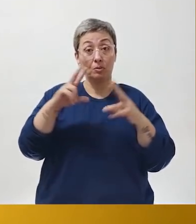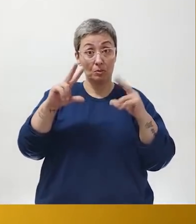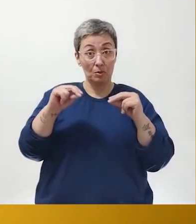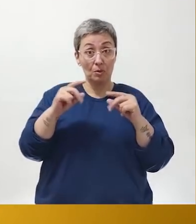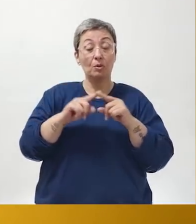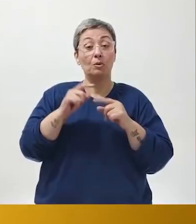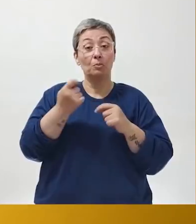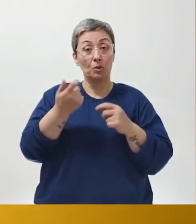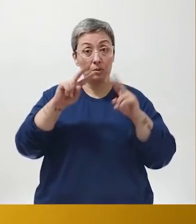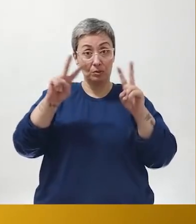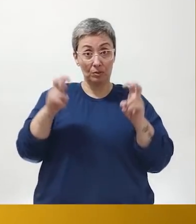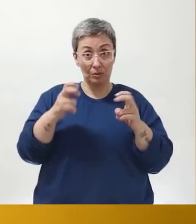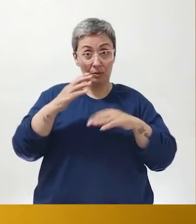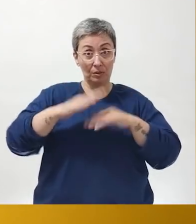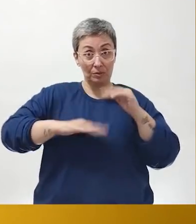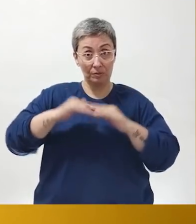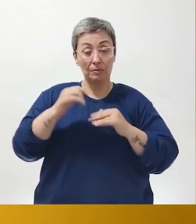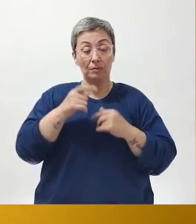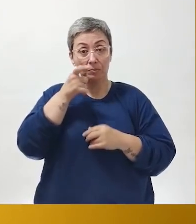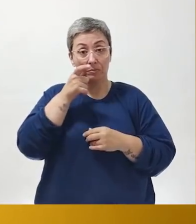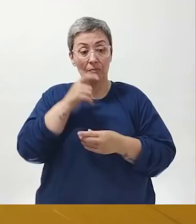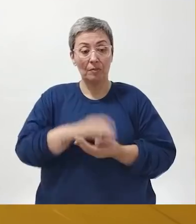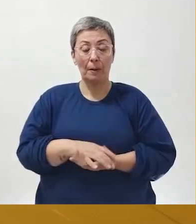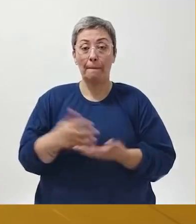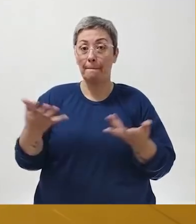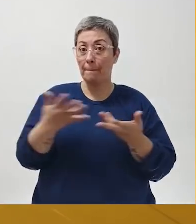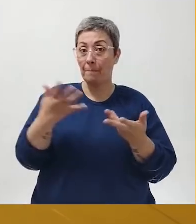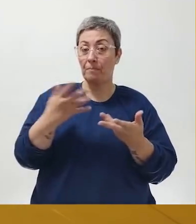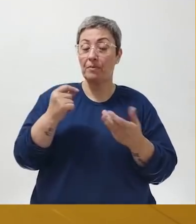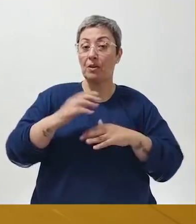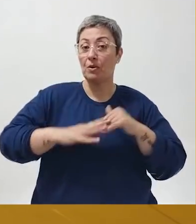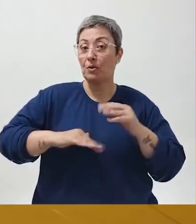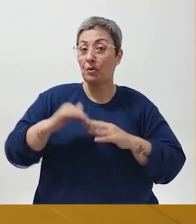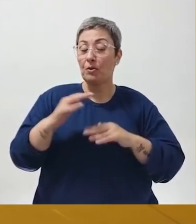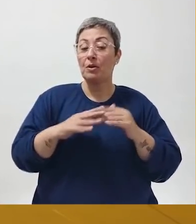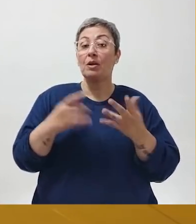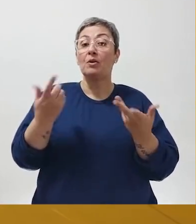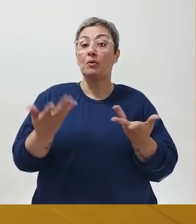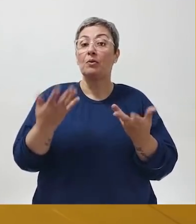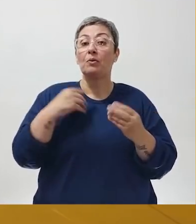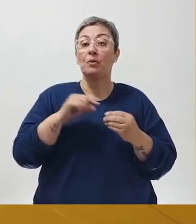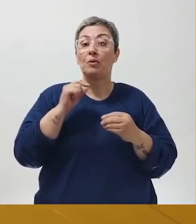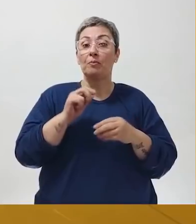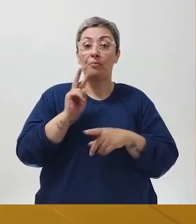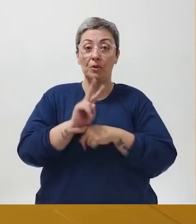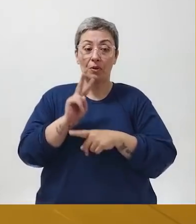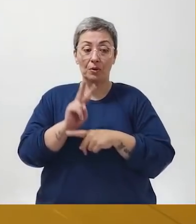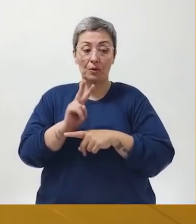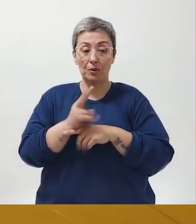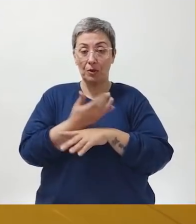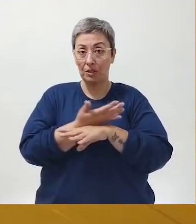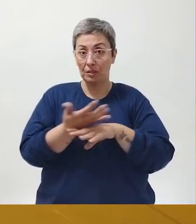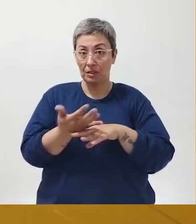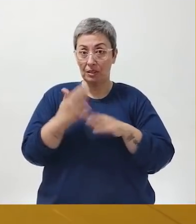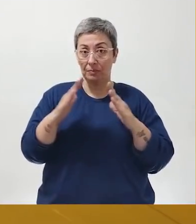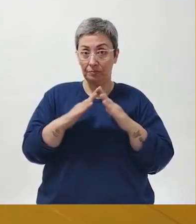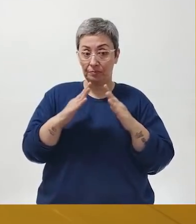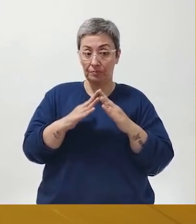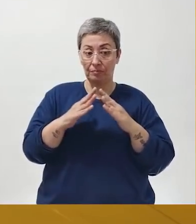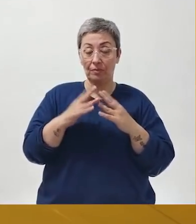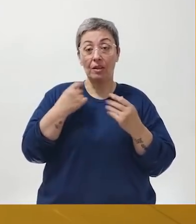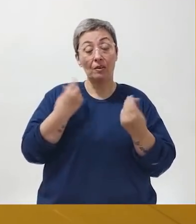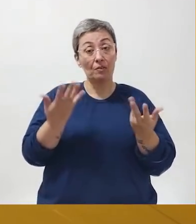diferente da abreviatura, que faz uma escolha de algumas letras para montar essa redução. A sigla se baseia, de fato, na